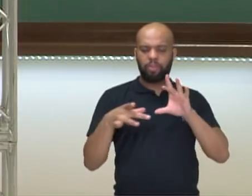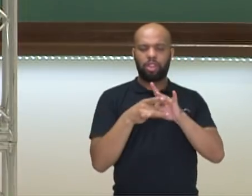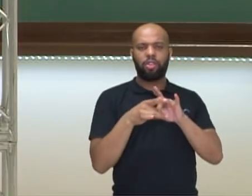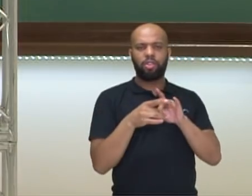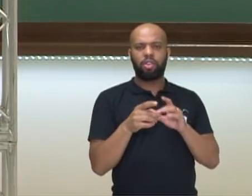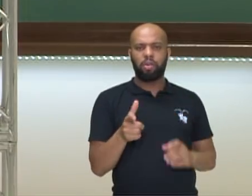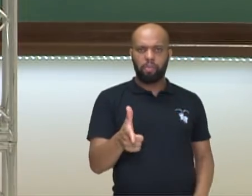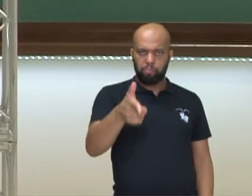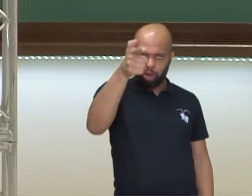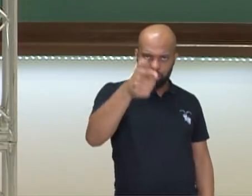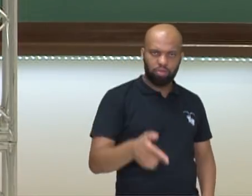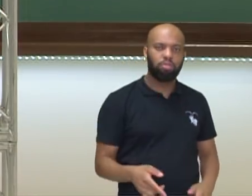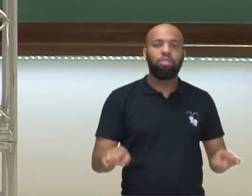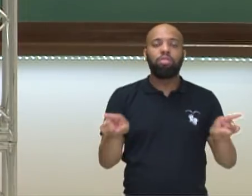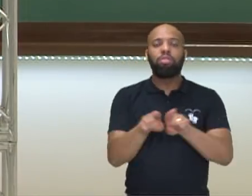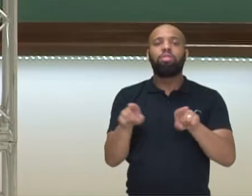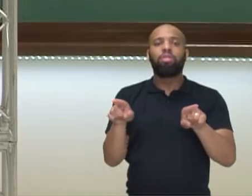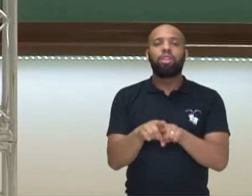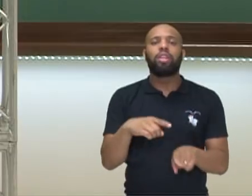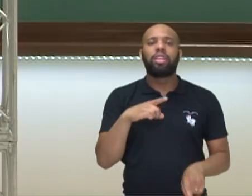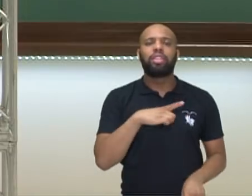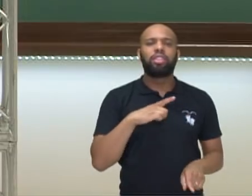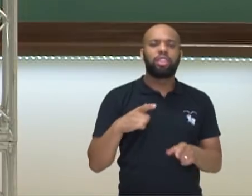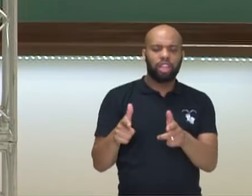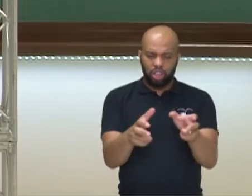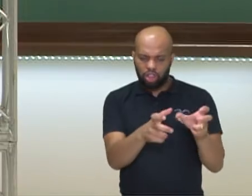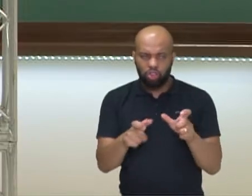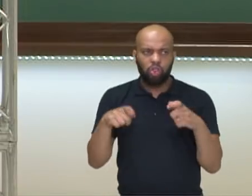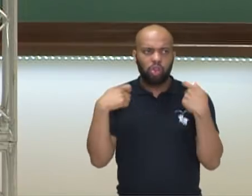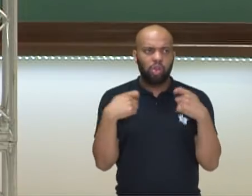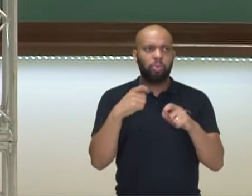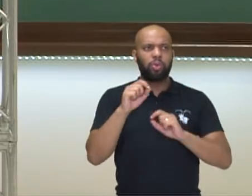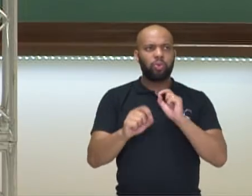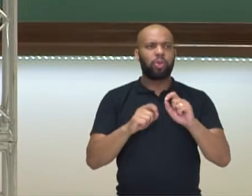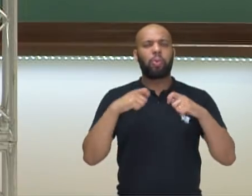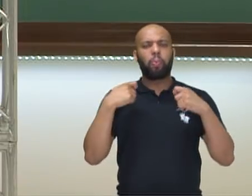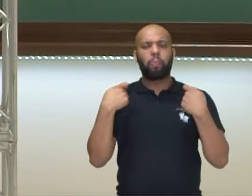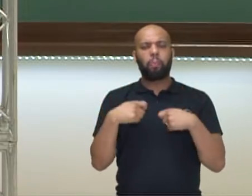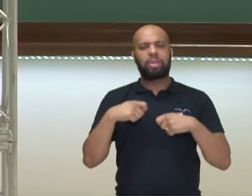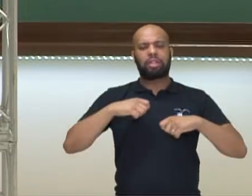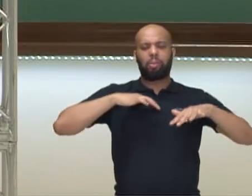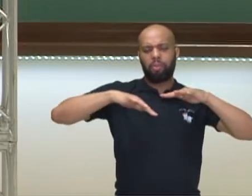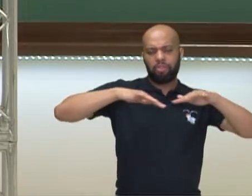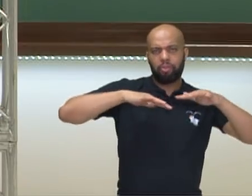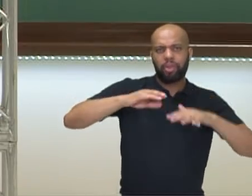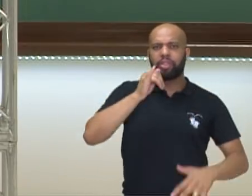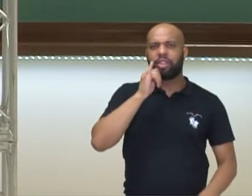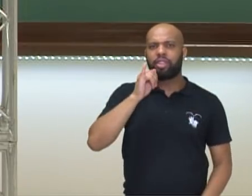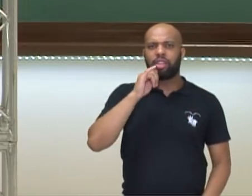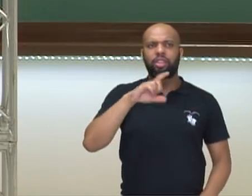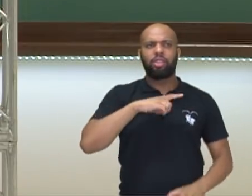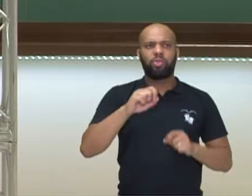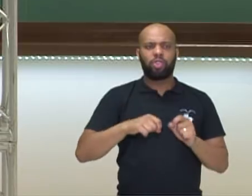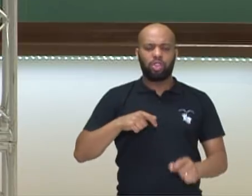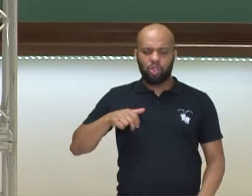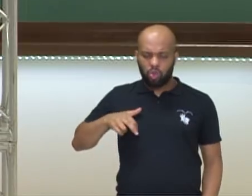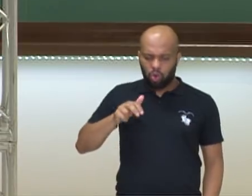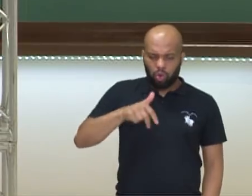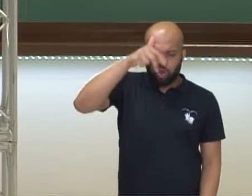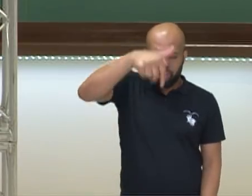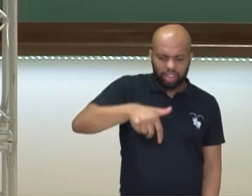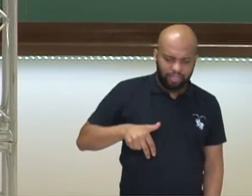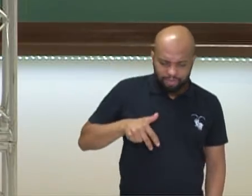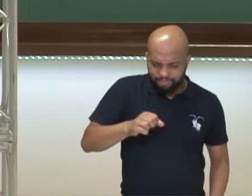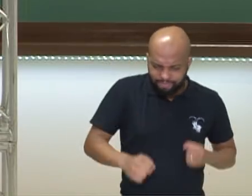Ou também aqueles jogos que exigem, né, uma movimentação, por exemplo, uma corrida de obstáculos ou